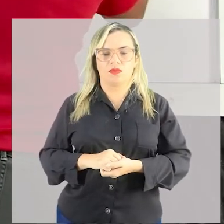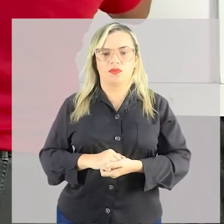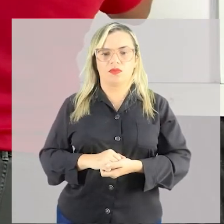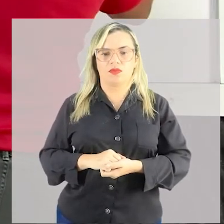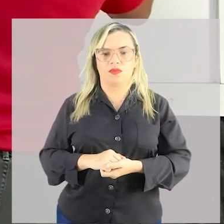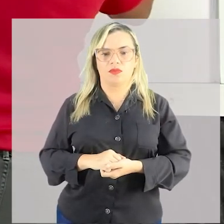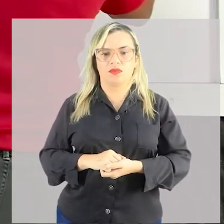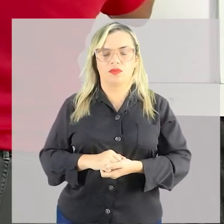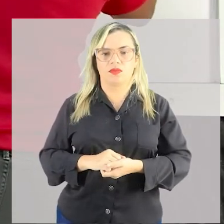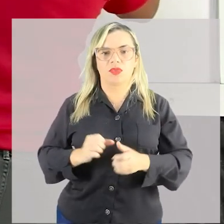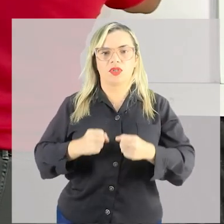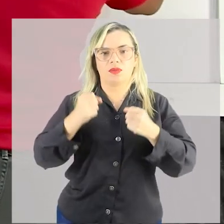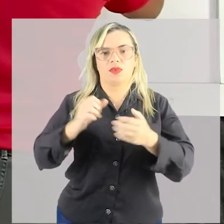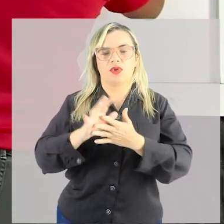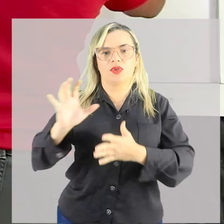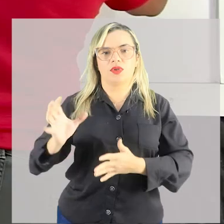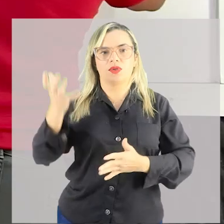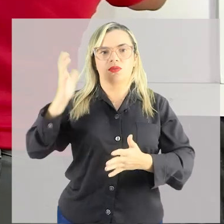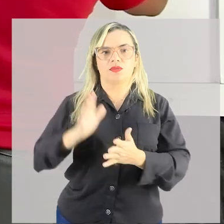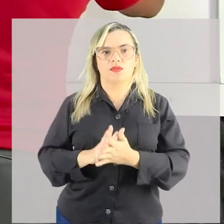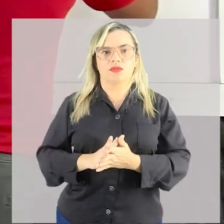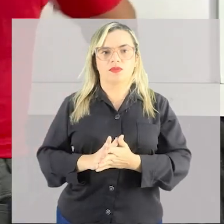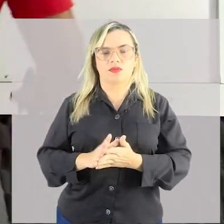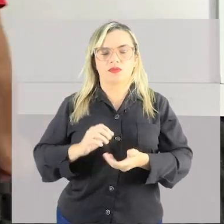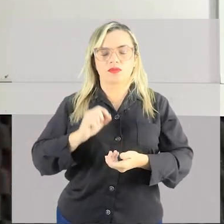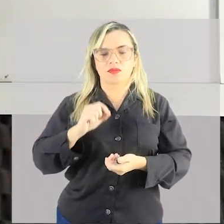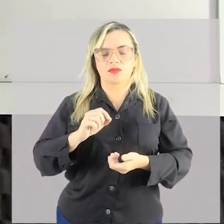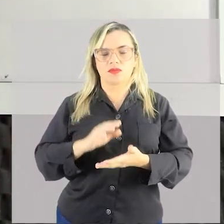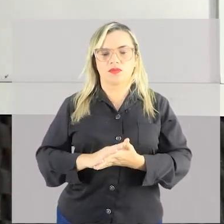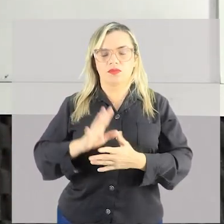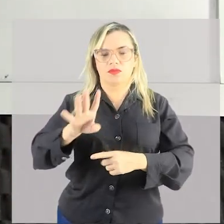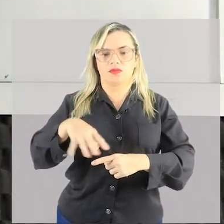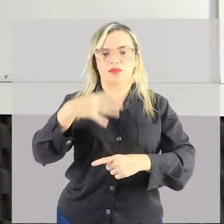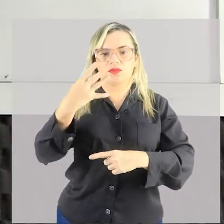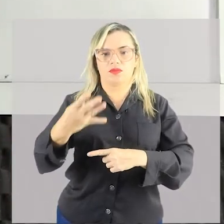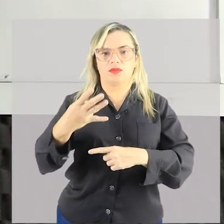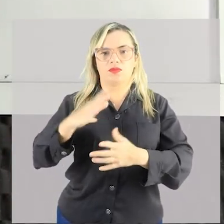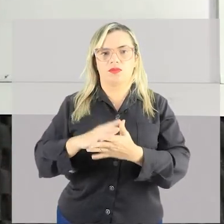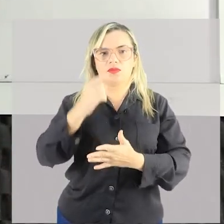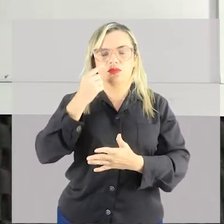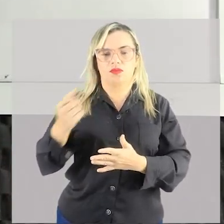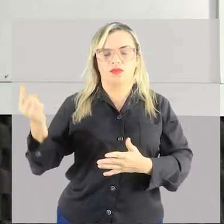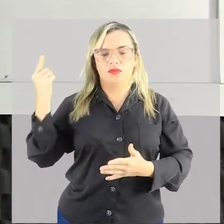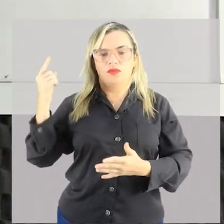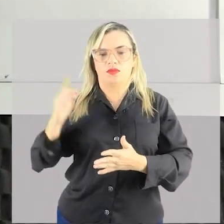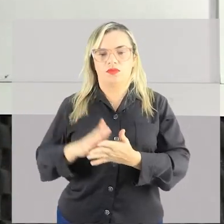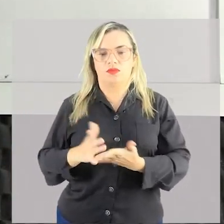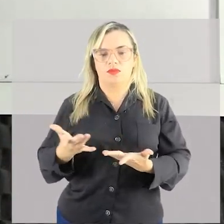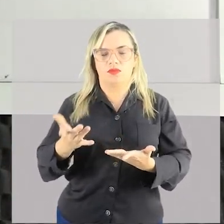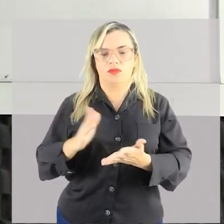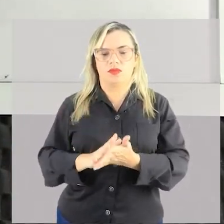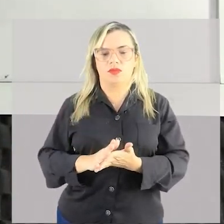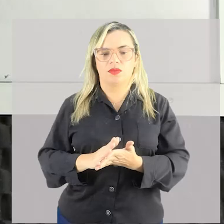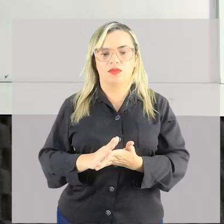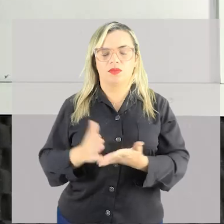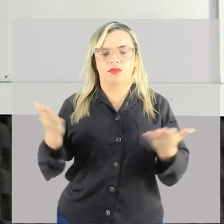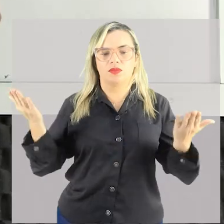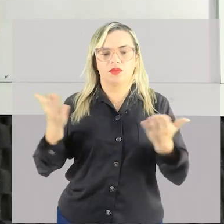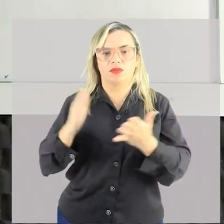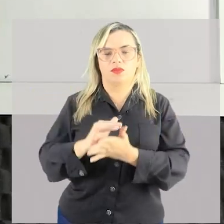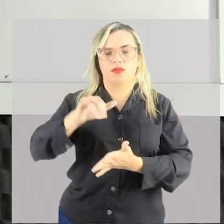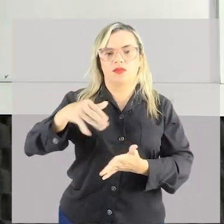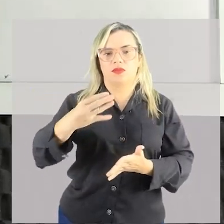amostral quatro pessoas então ele quer saber a chance de João Vão colocar um